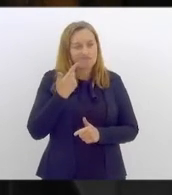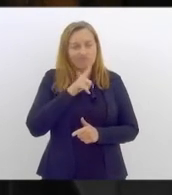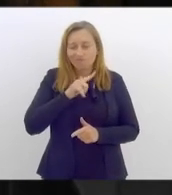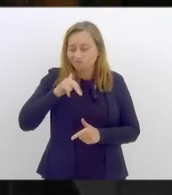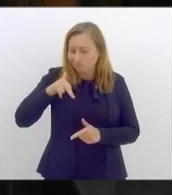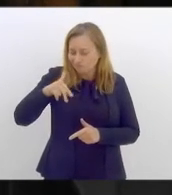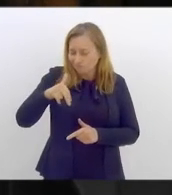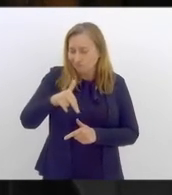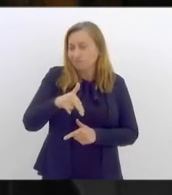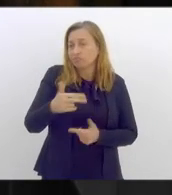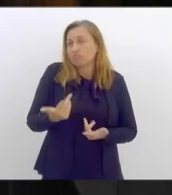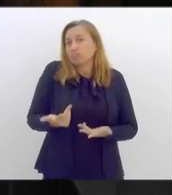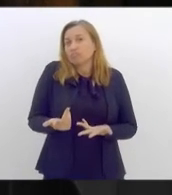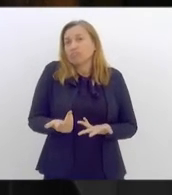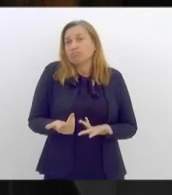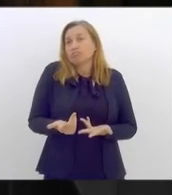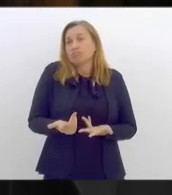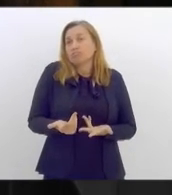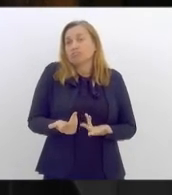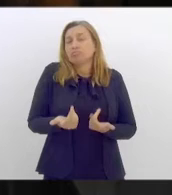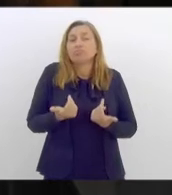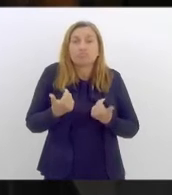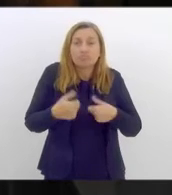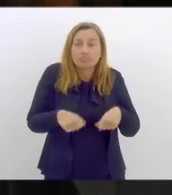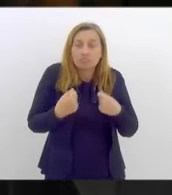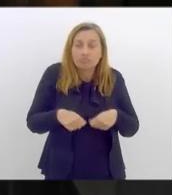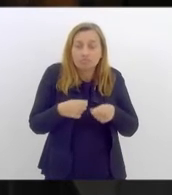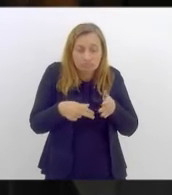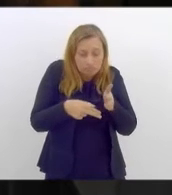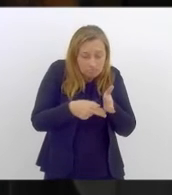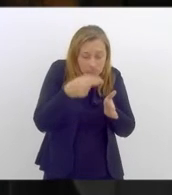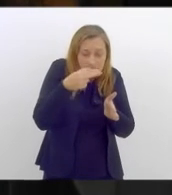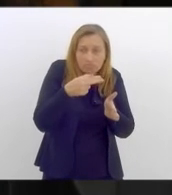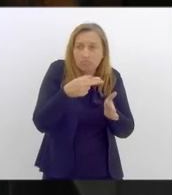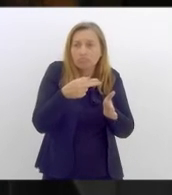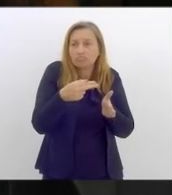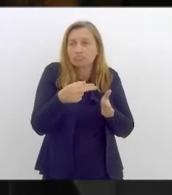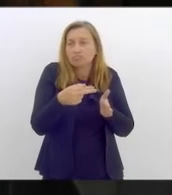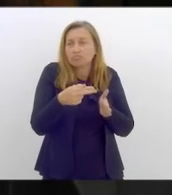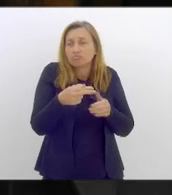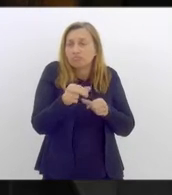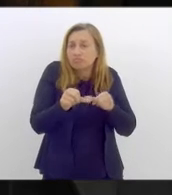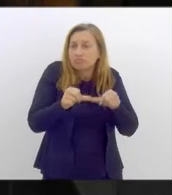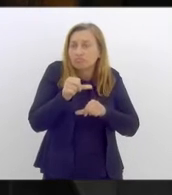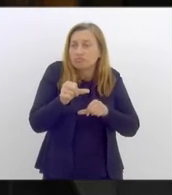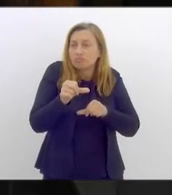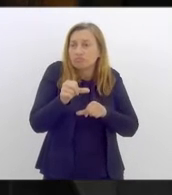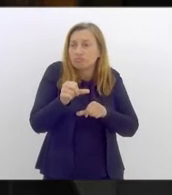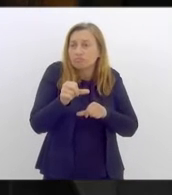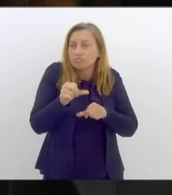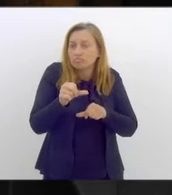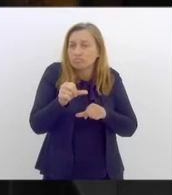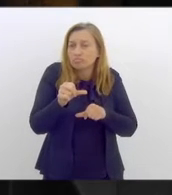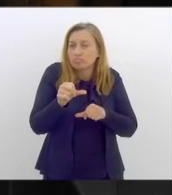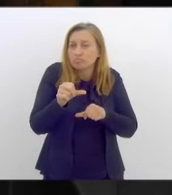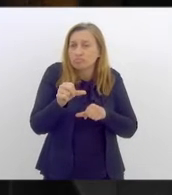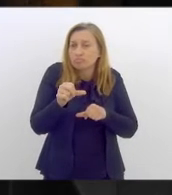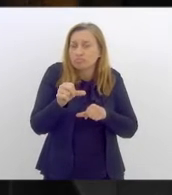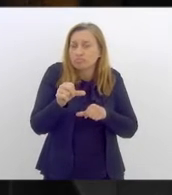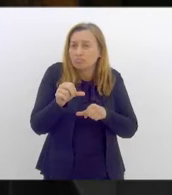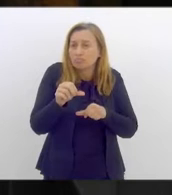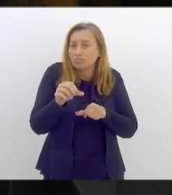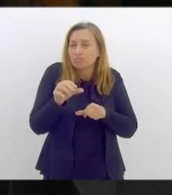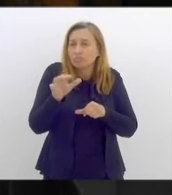locomover preciso de uma cirurgia para trocar a cabeça do fêmur